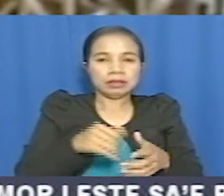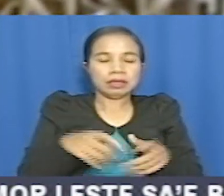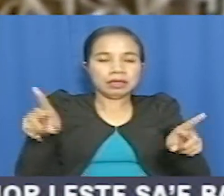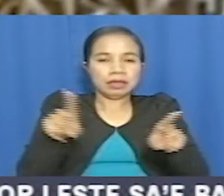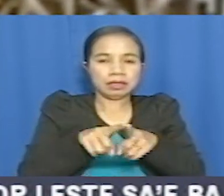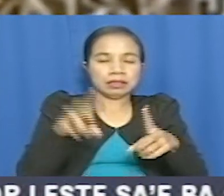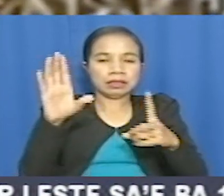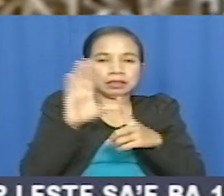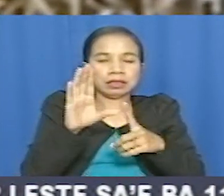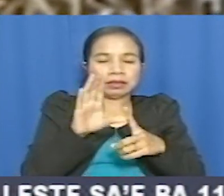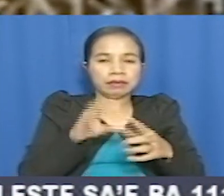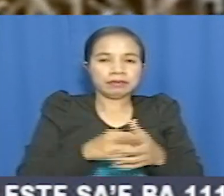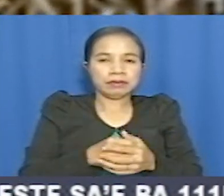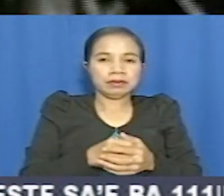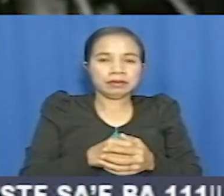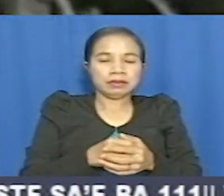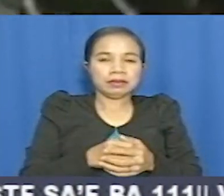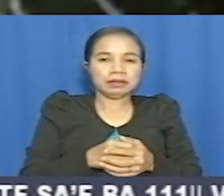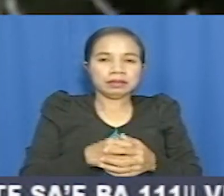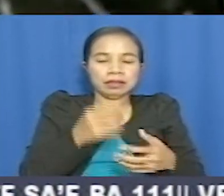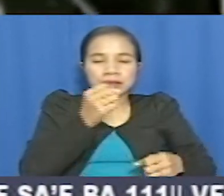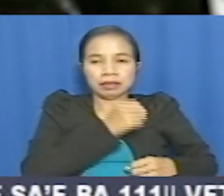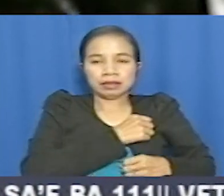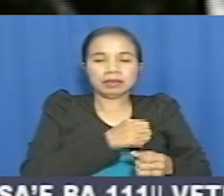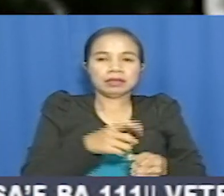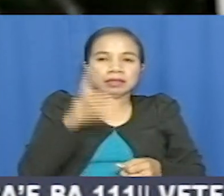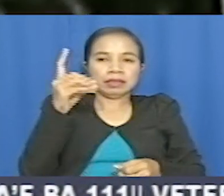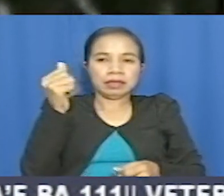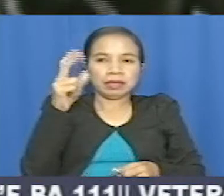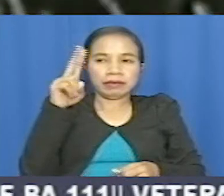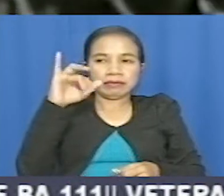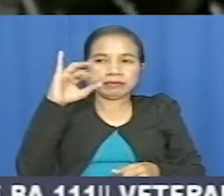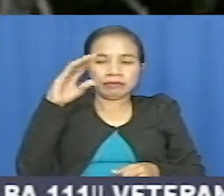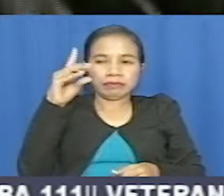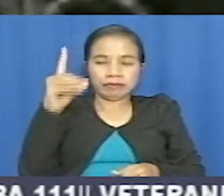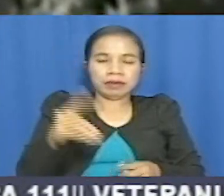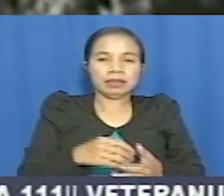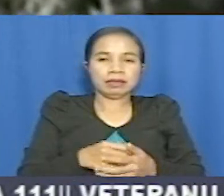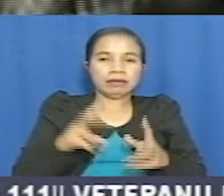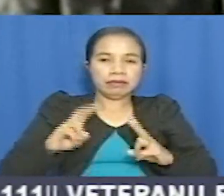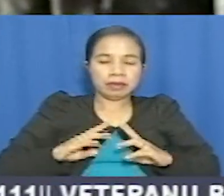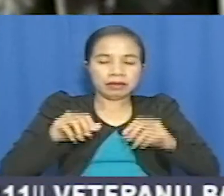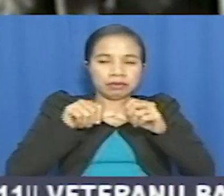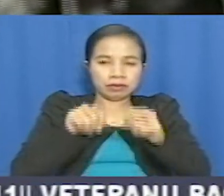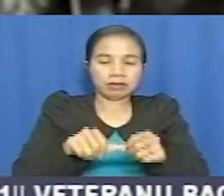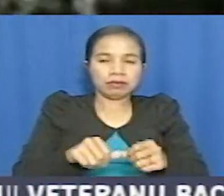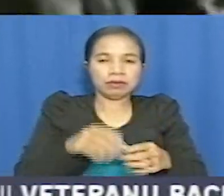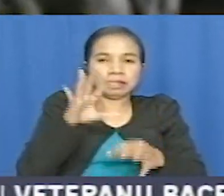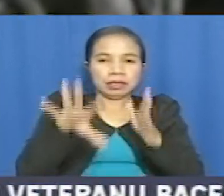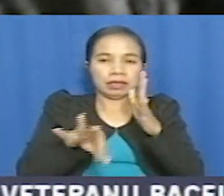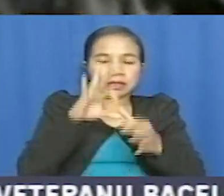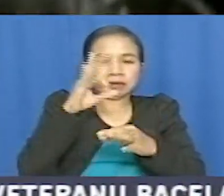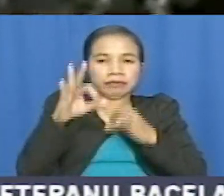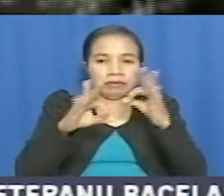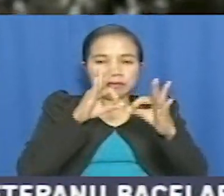anessan comandante subsefe maior Valentil, David Alex Daitula. No saudoso, continua retam fier,